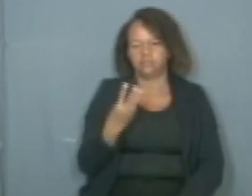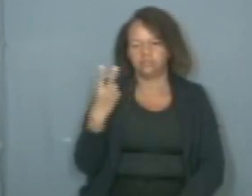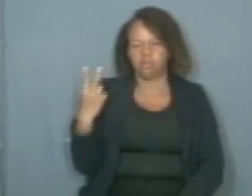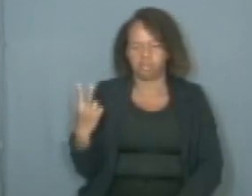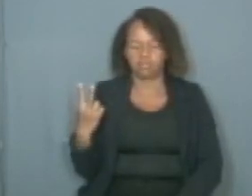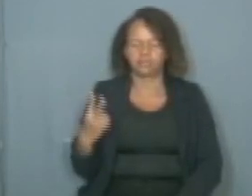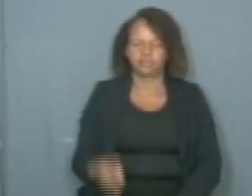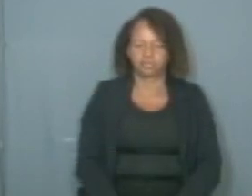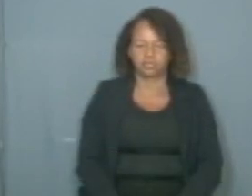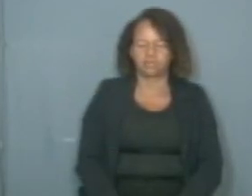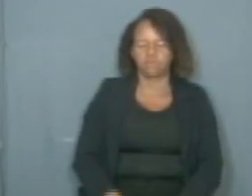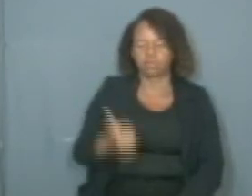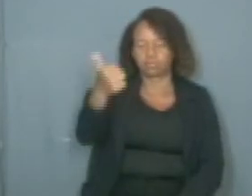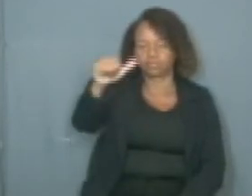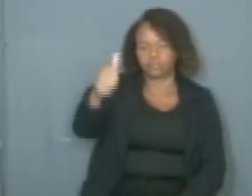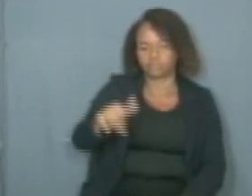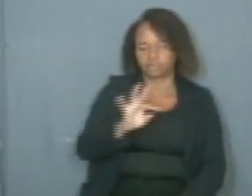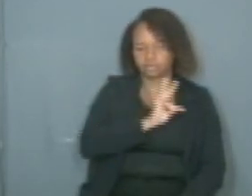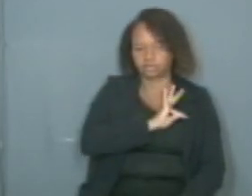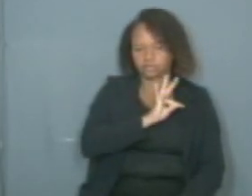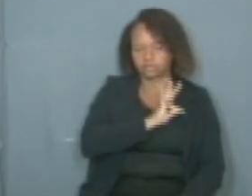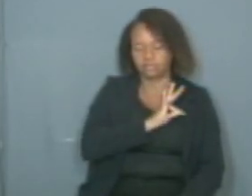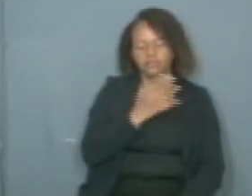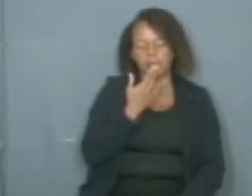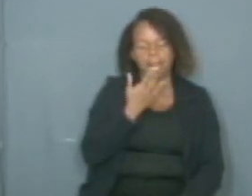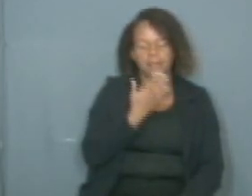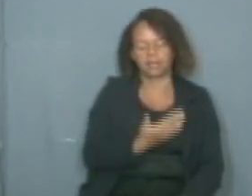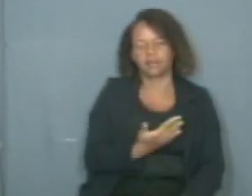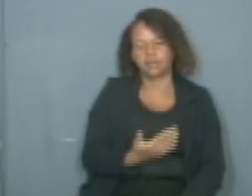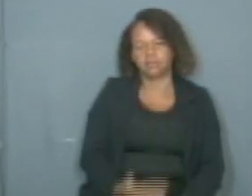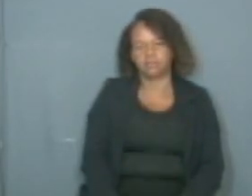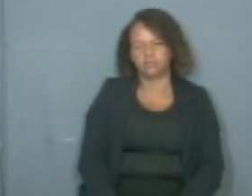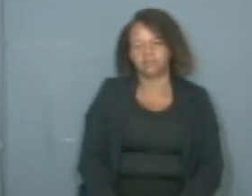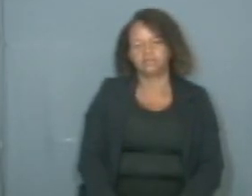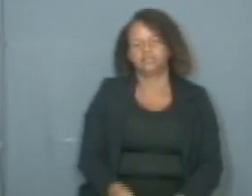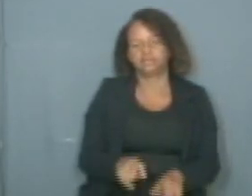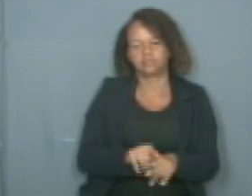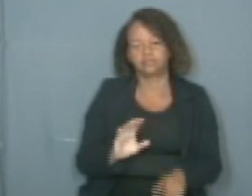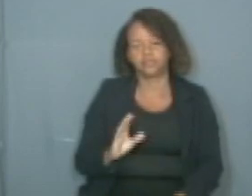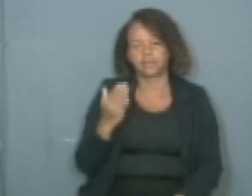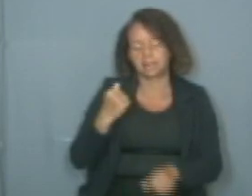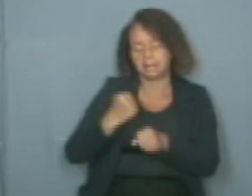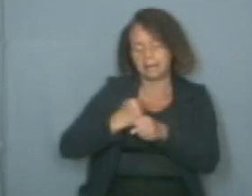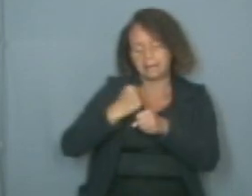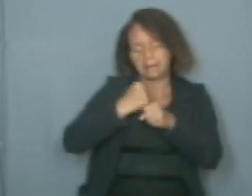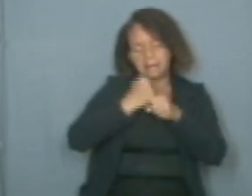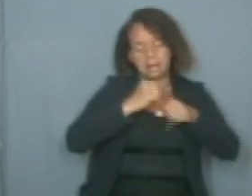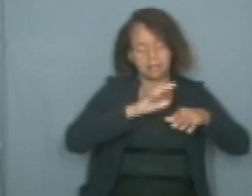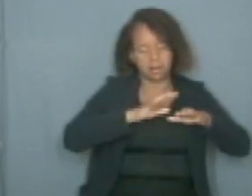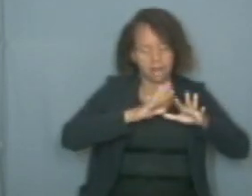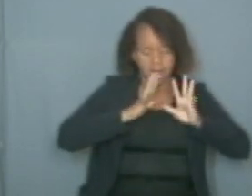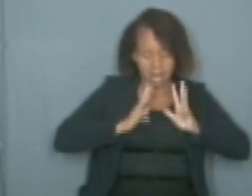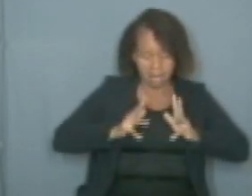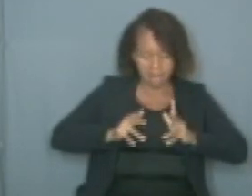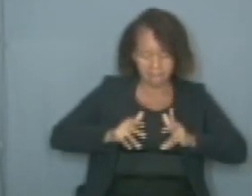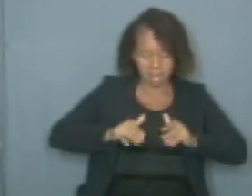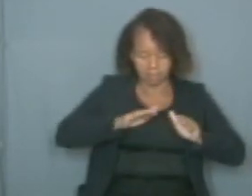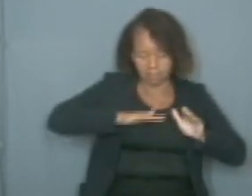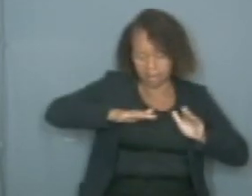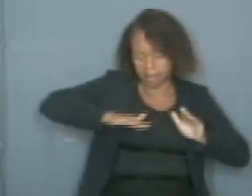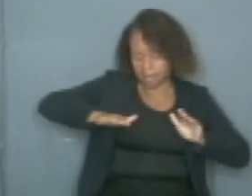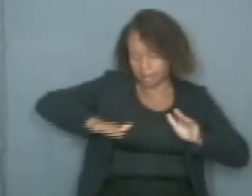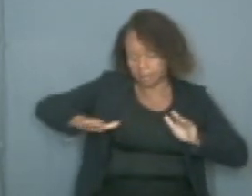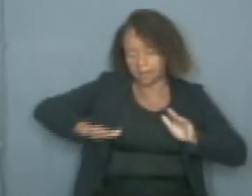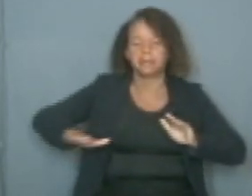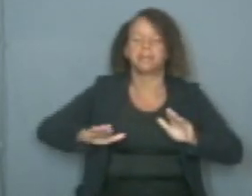2832 é uma vistoria técnica que eu estou pedindo aqui e também a realização de obras de recapeamento, drenagem e implantação